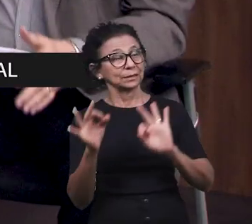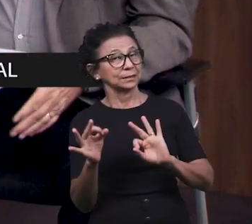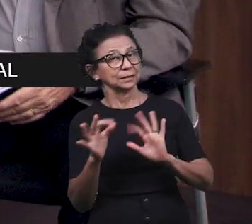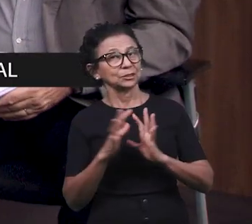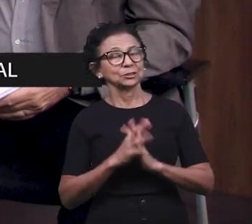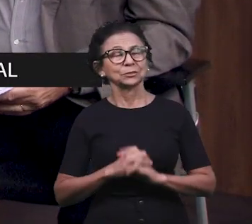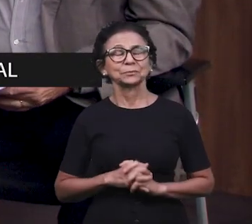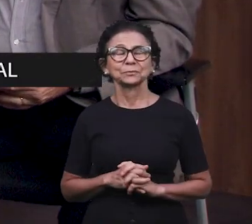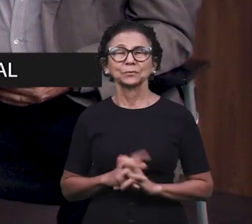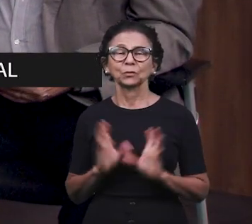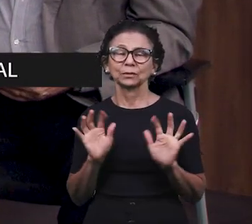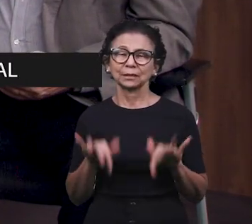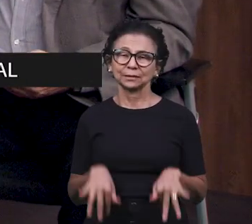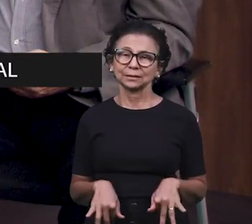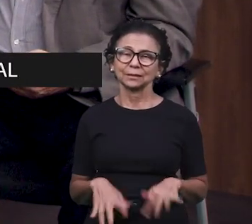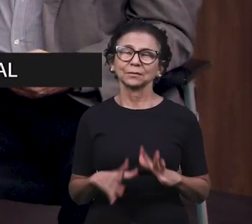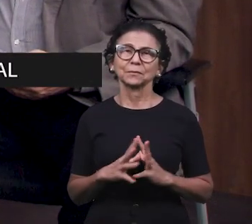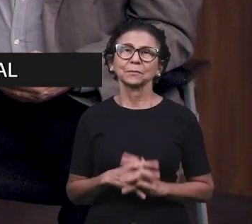assiste.